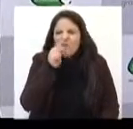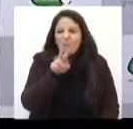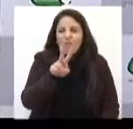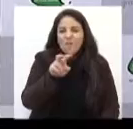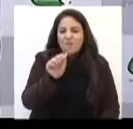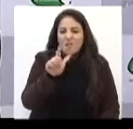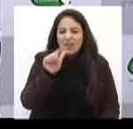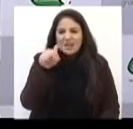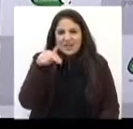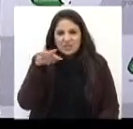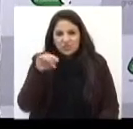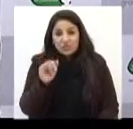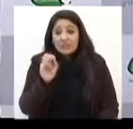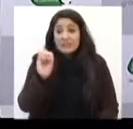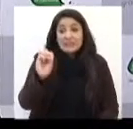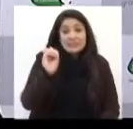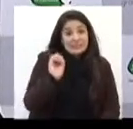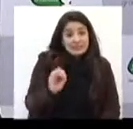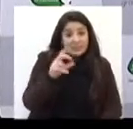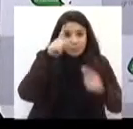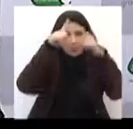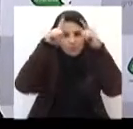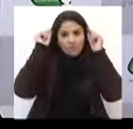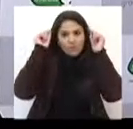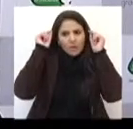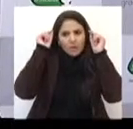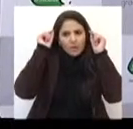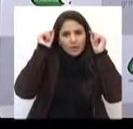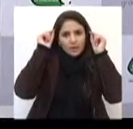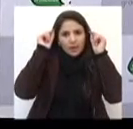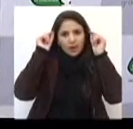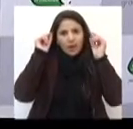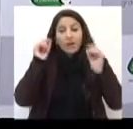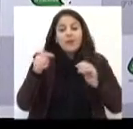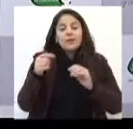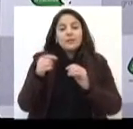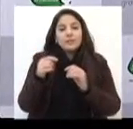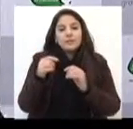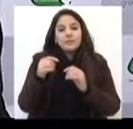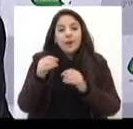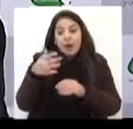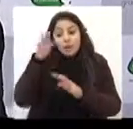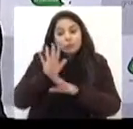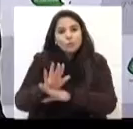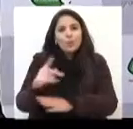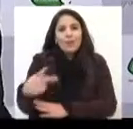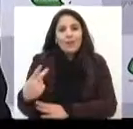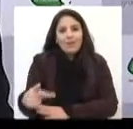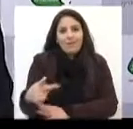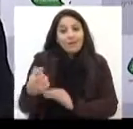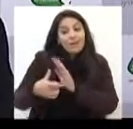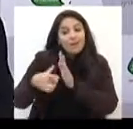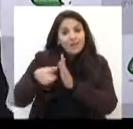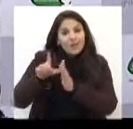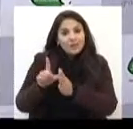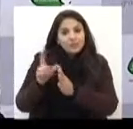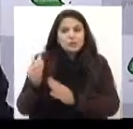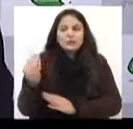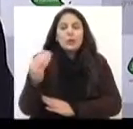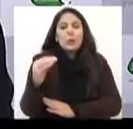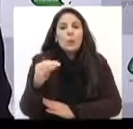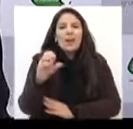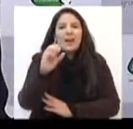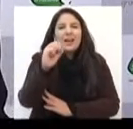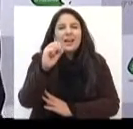o caso da Valentina, se não fosse uma enfermeira, que resolveu, antes de aplicar uma quantidade de